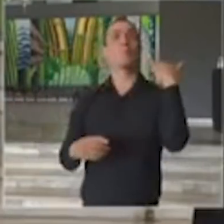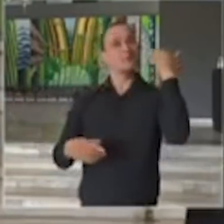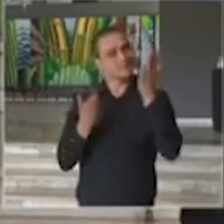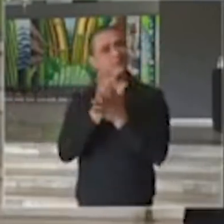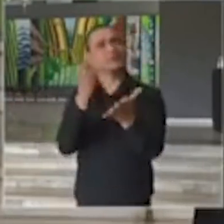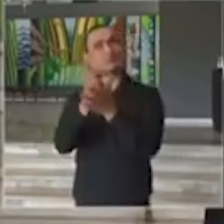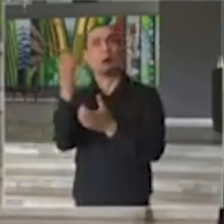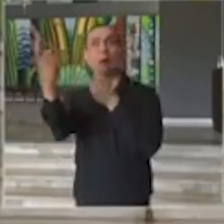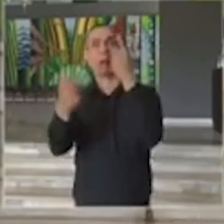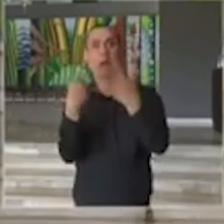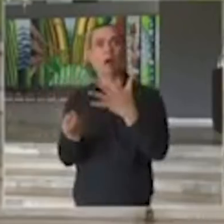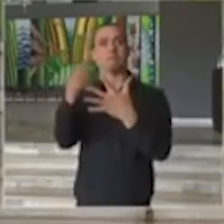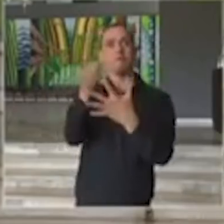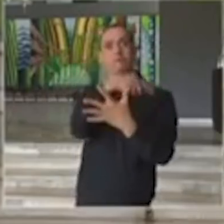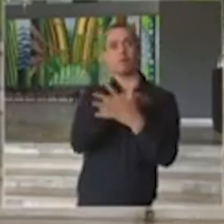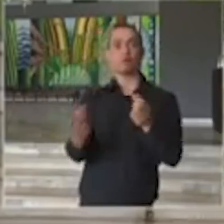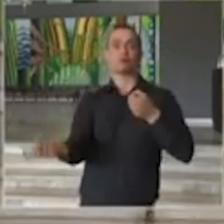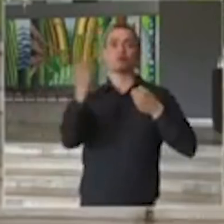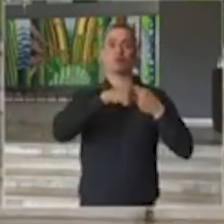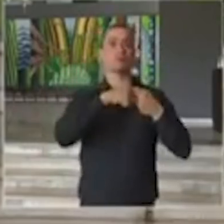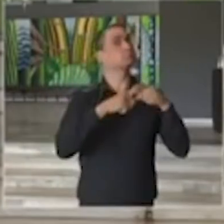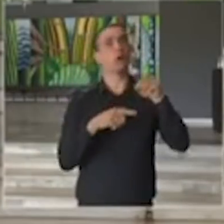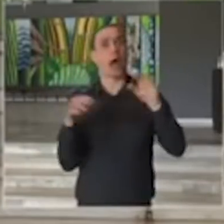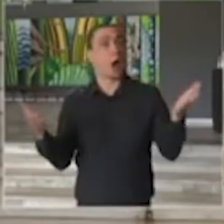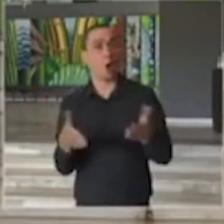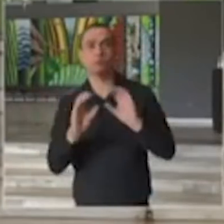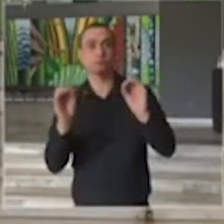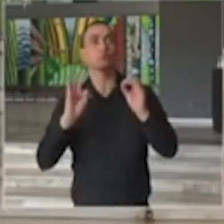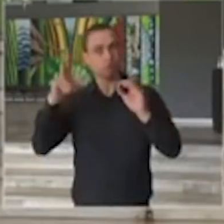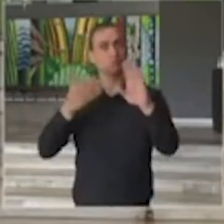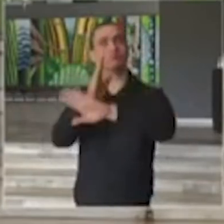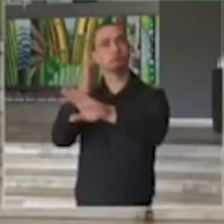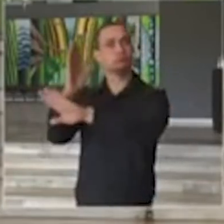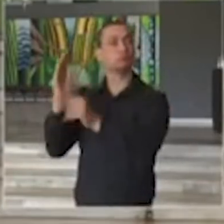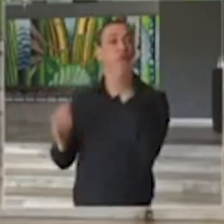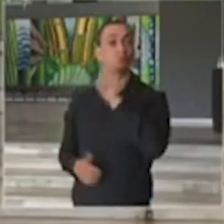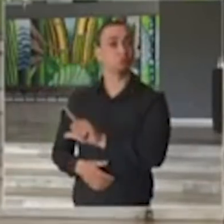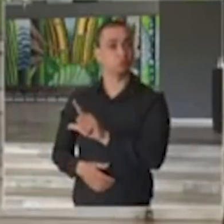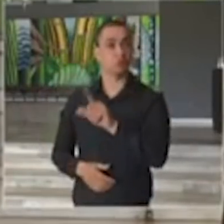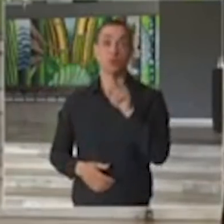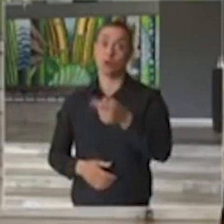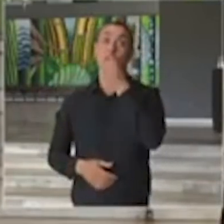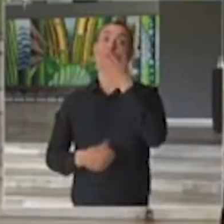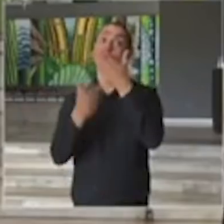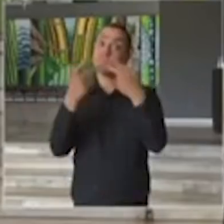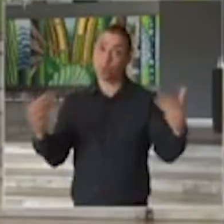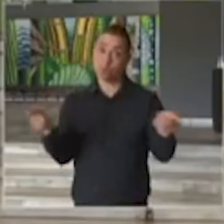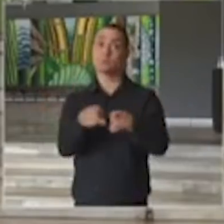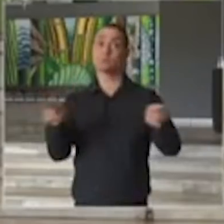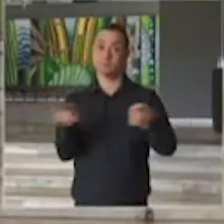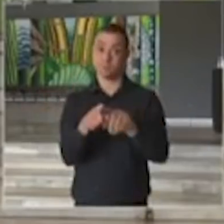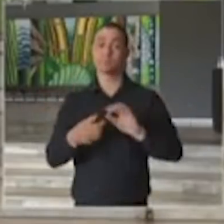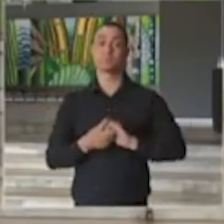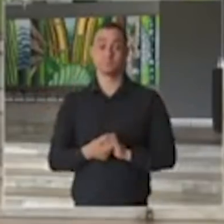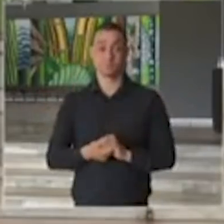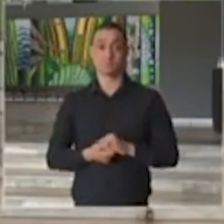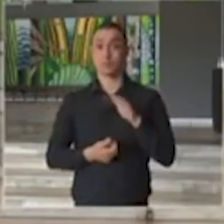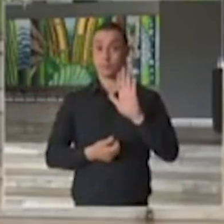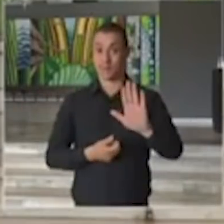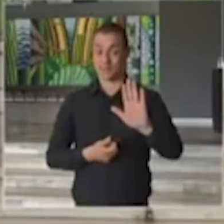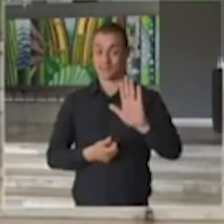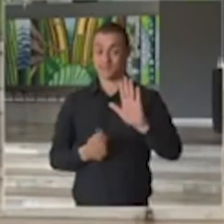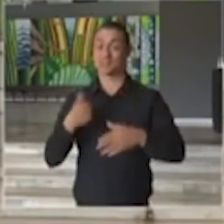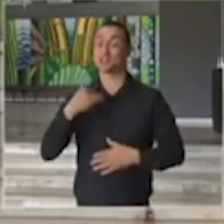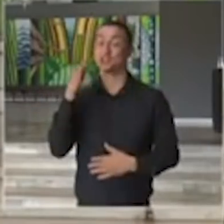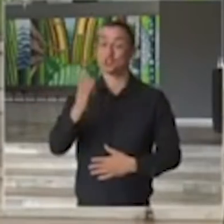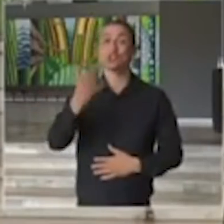inédito ao longo do plano são paulo e obviamente pode ser entendido como uma boa notícia é mas